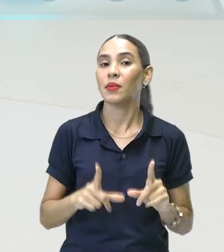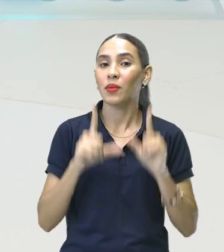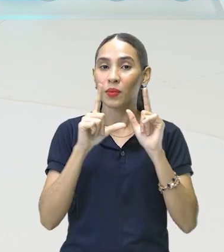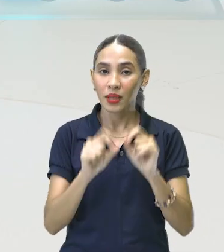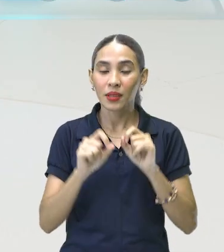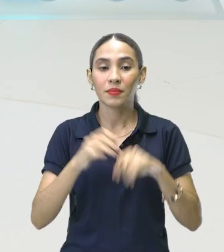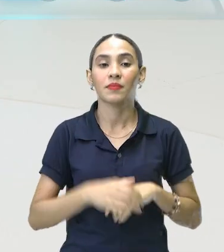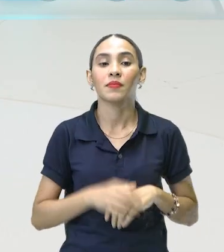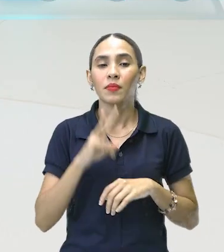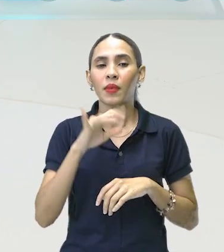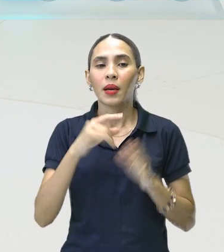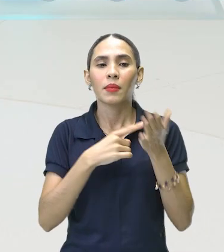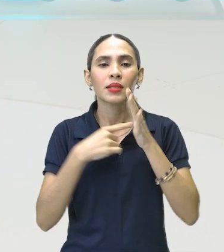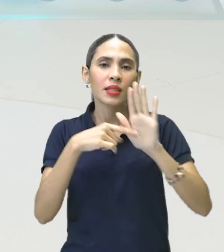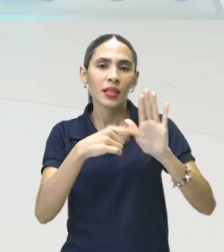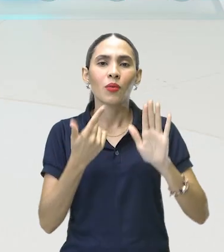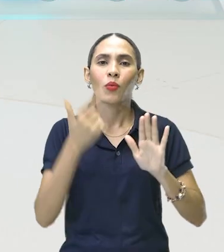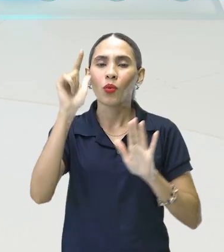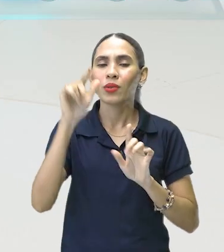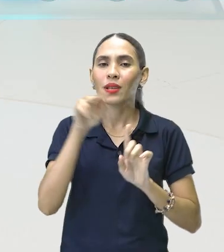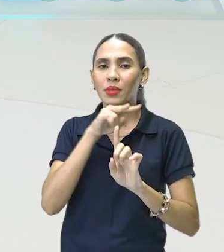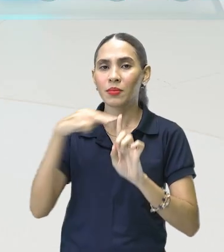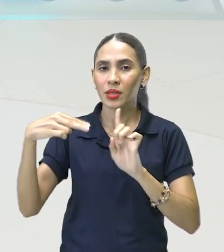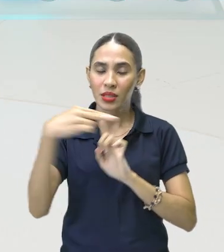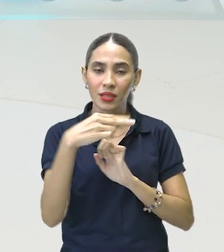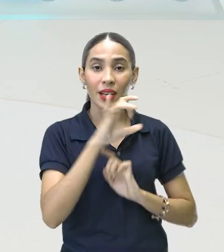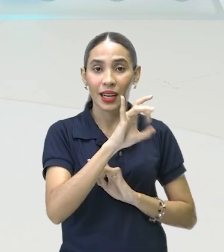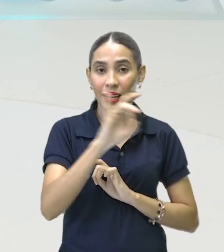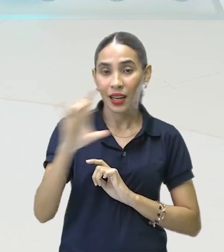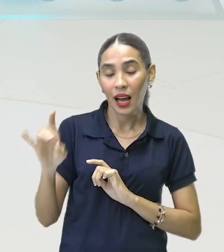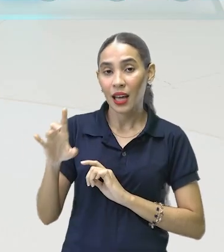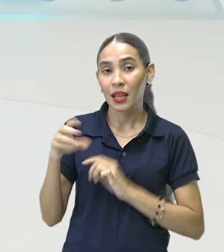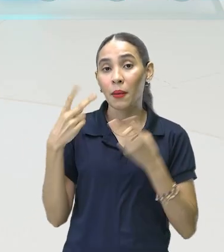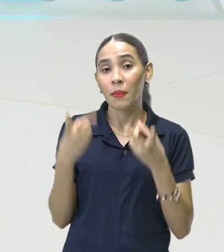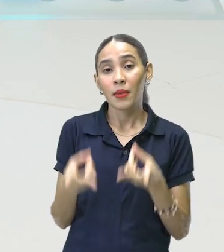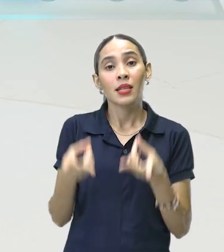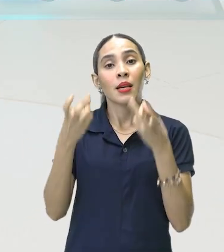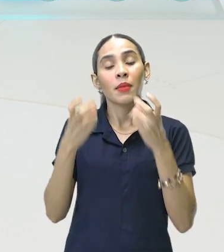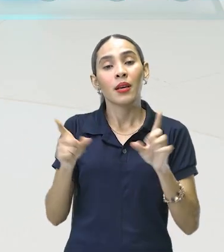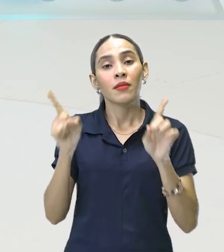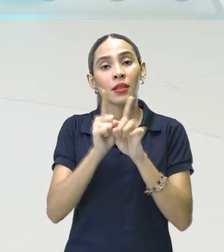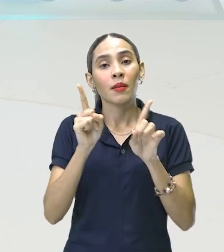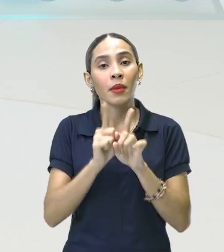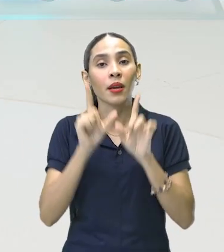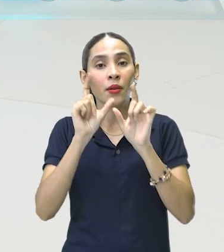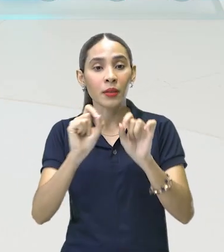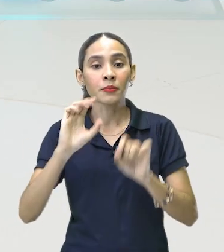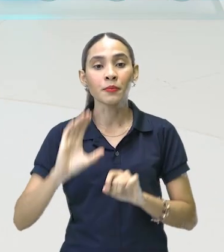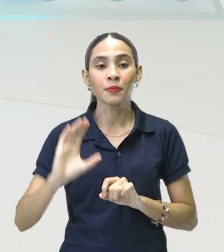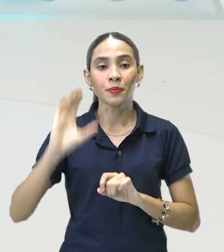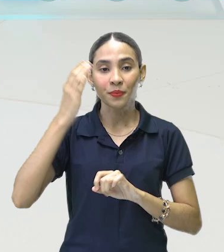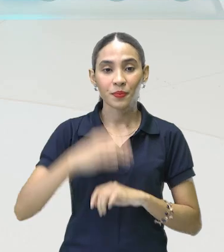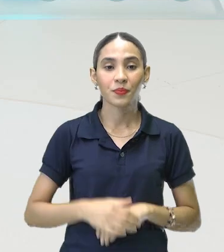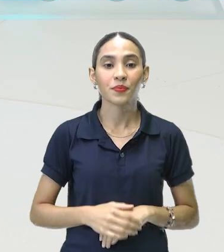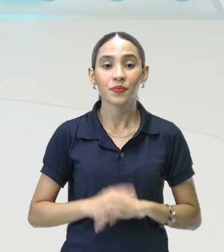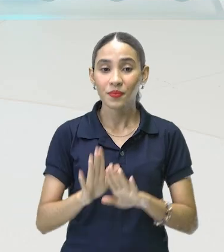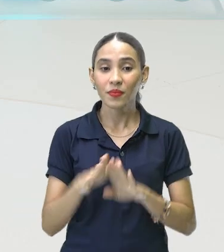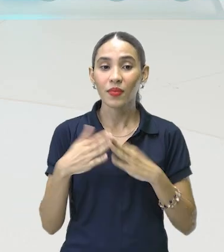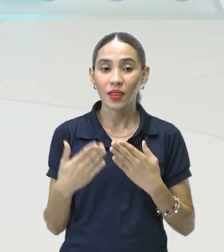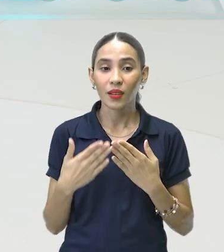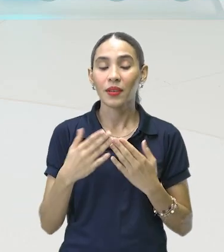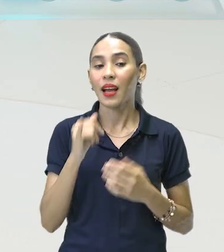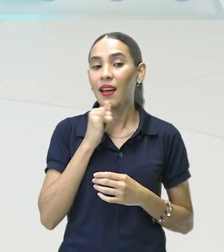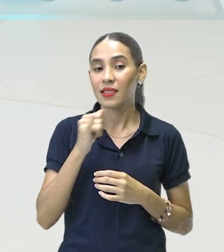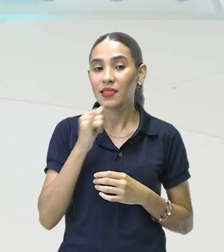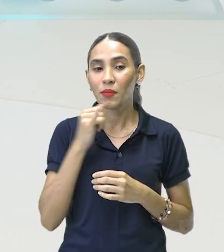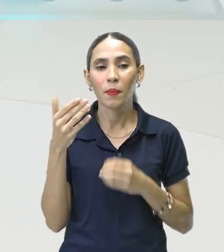enxergar que isso nos traz um outro olhar para cada coisa, percebendo aqui o fenômeno. O